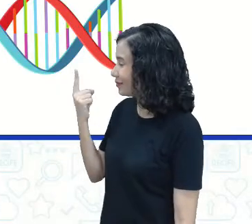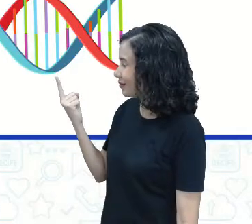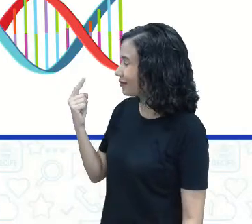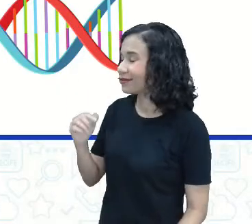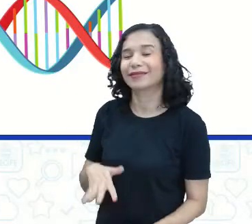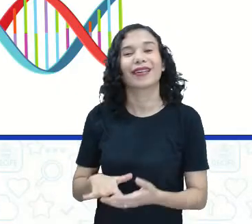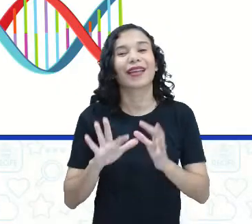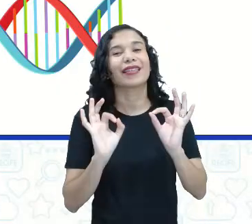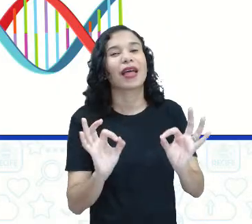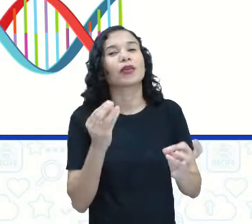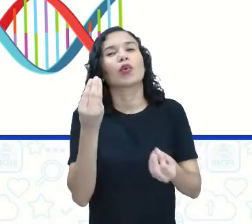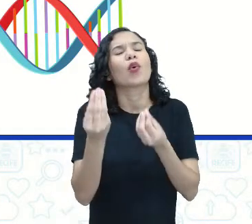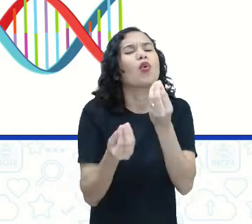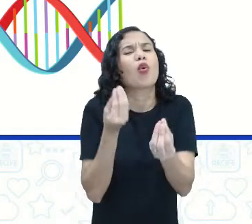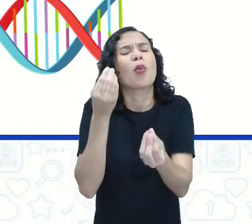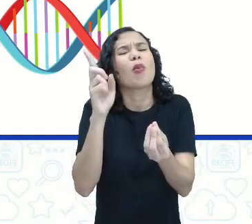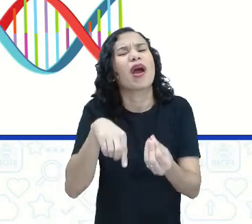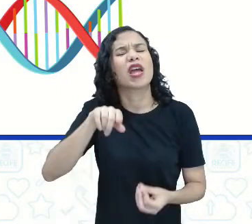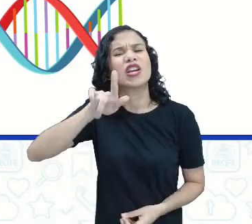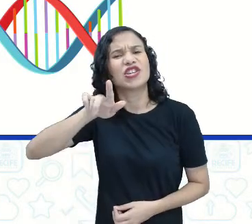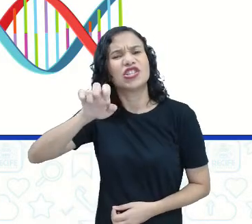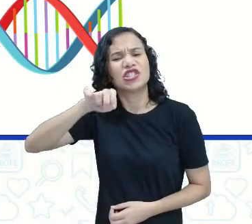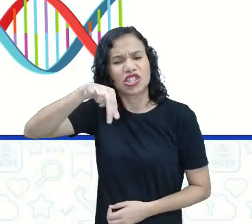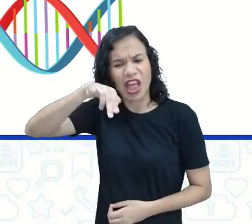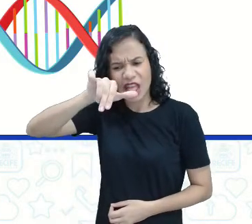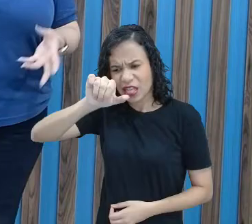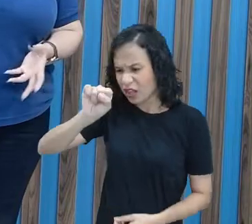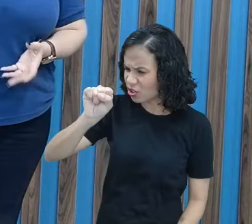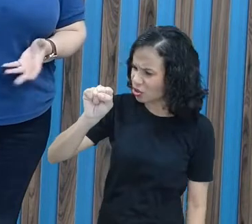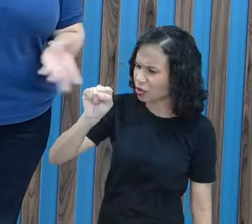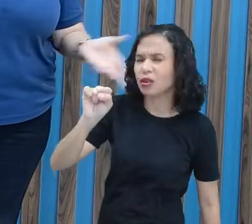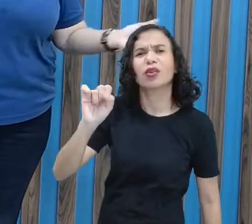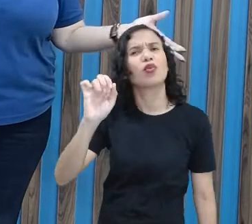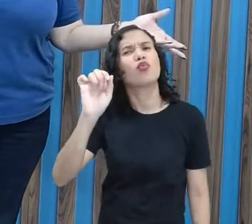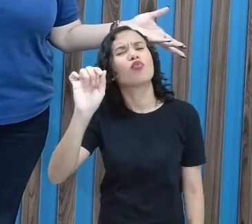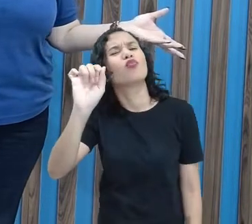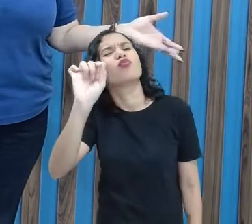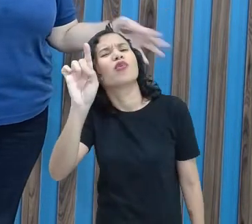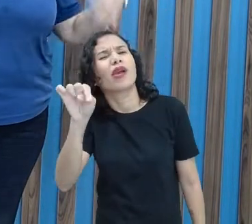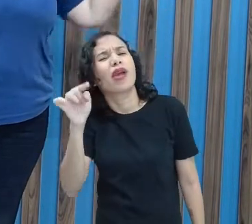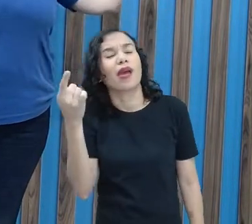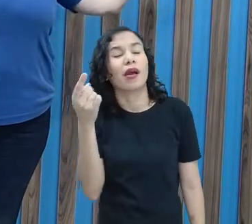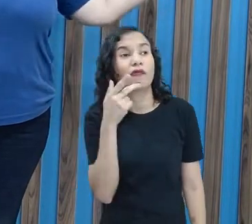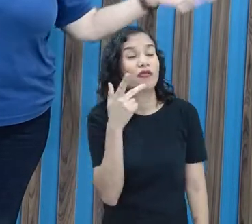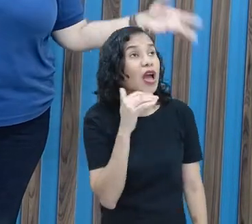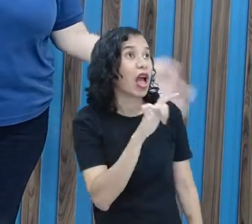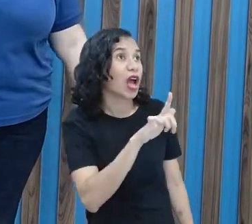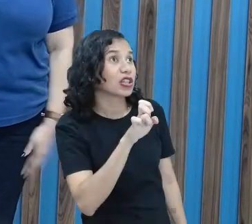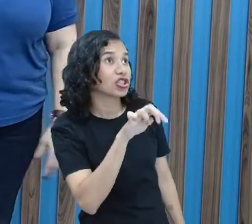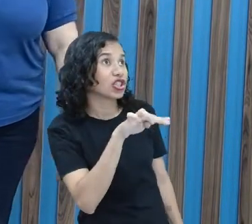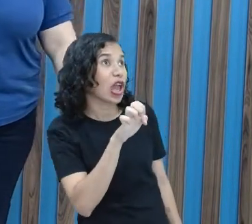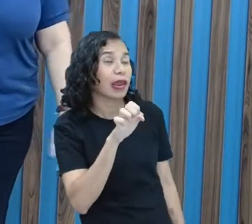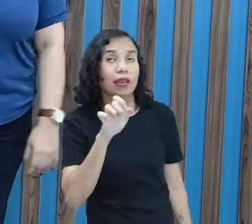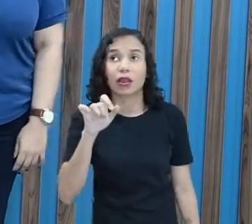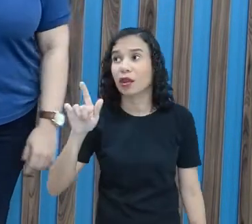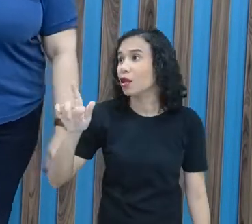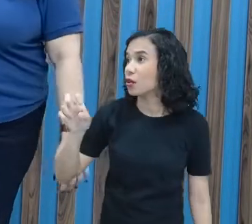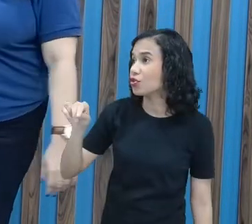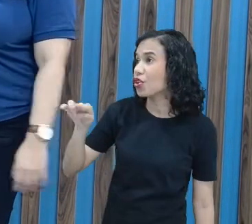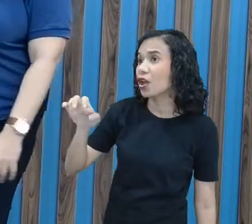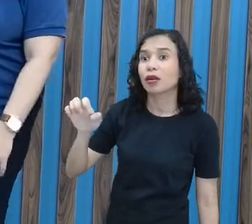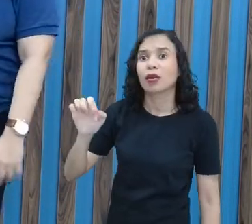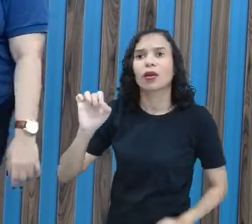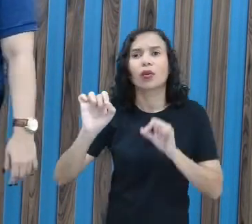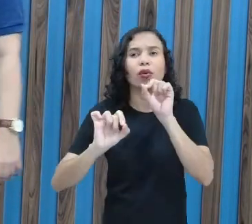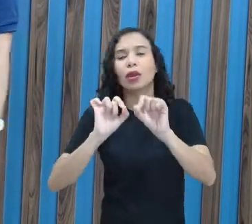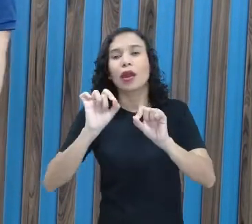genes, né? Como é essa história de gene, professora? Porque a gente também fala dos genes por aí, né? Ah, porque o gene. Então, DNA e